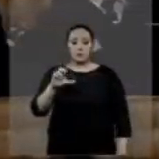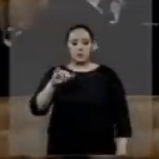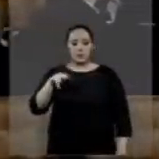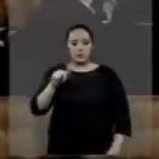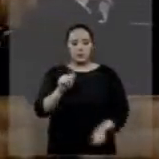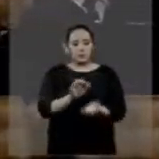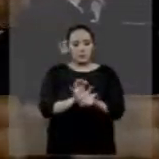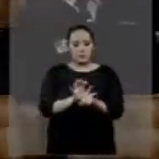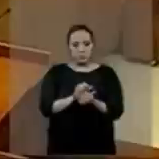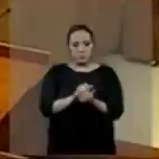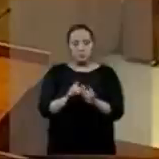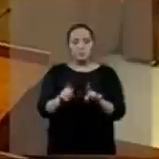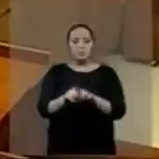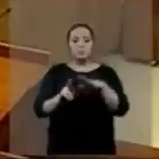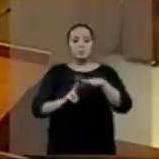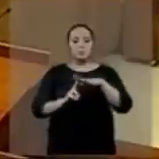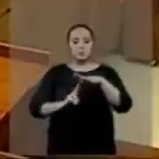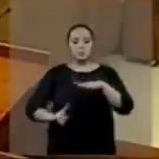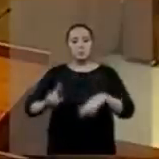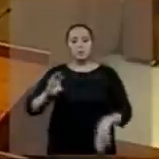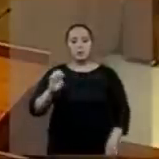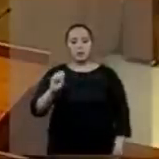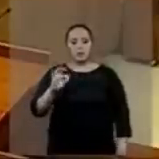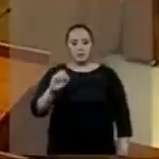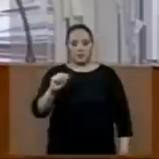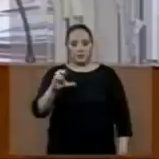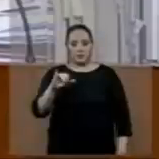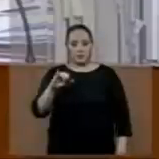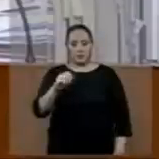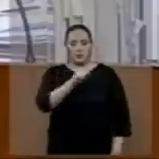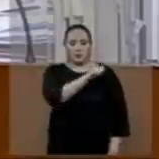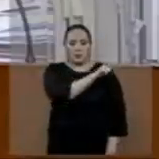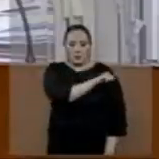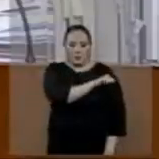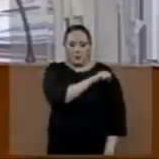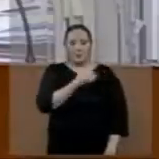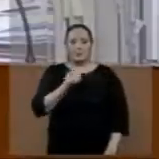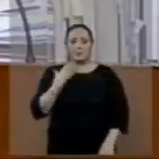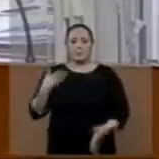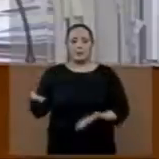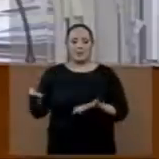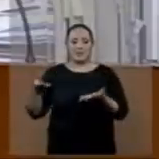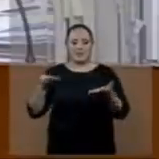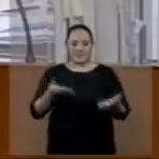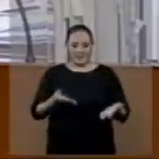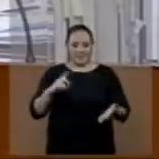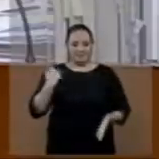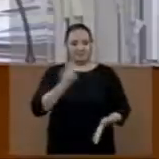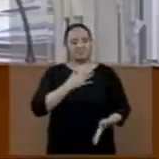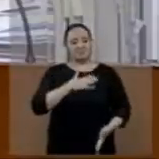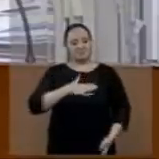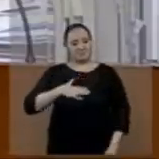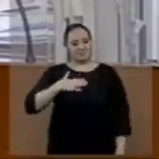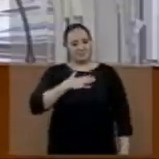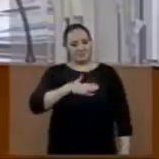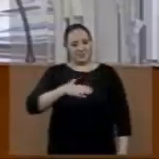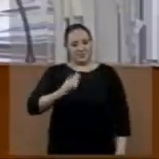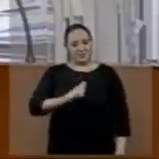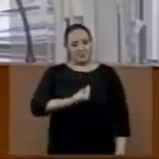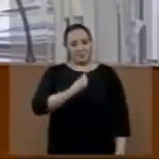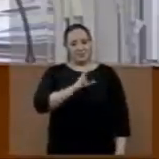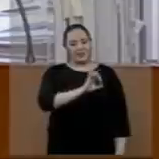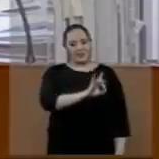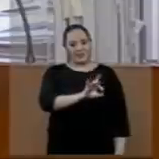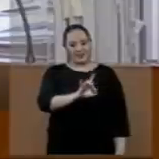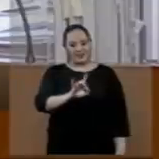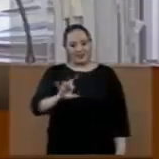e a Universidade Estácio, do Rio de Janeiro. Sejam todos muito bem-vindos, nós nos sentimos muito honrados com a presença de todos